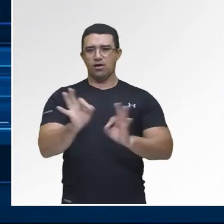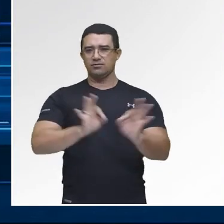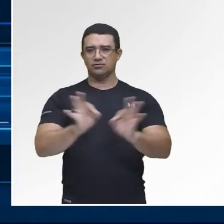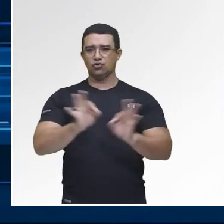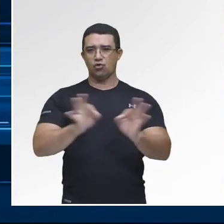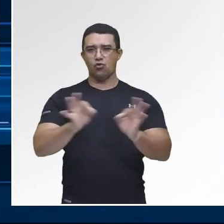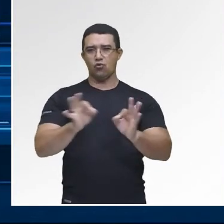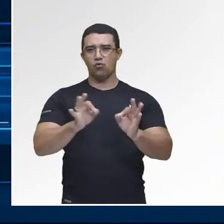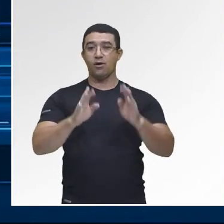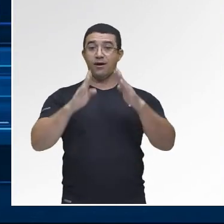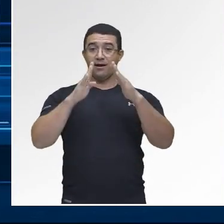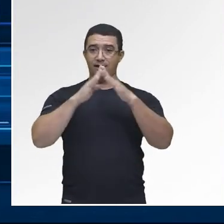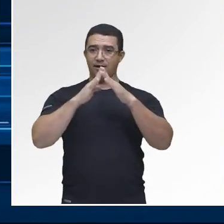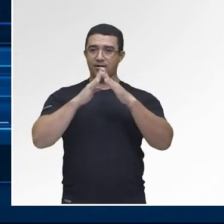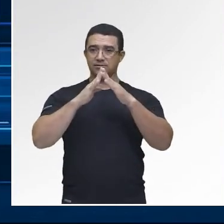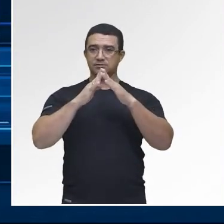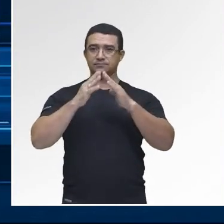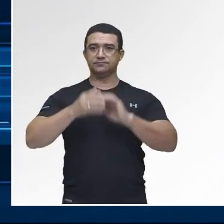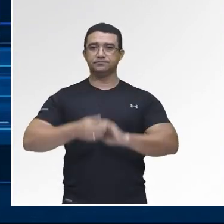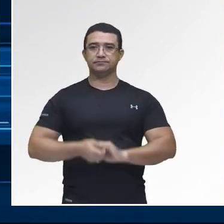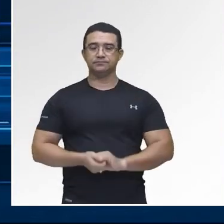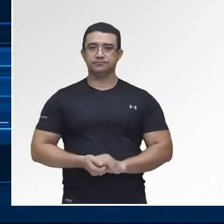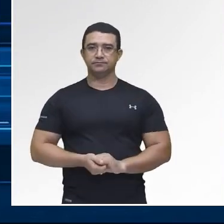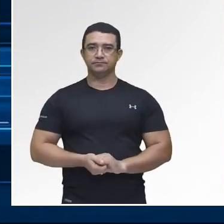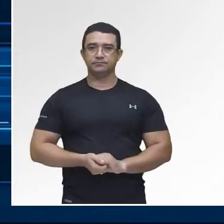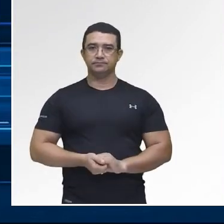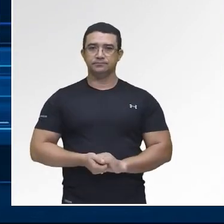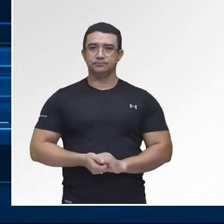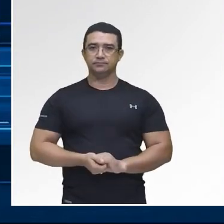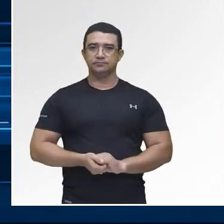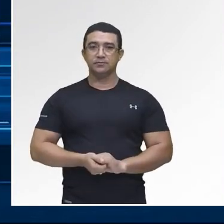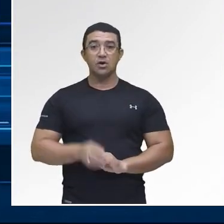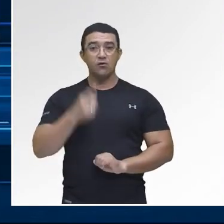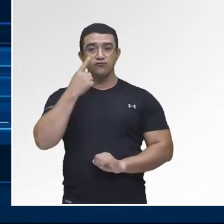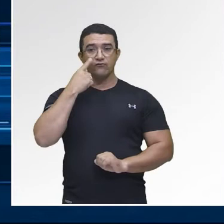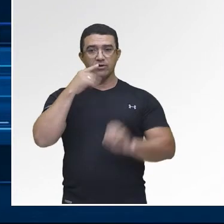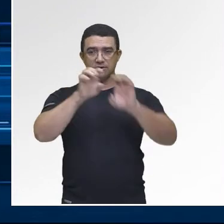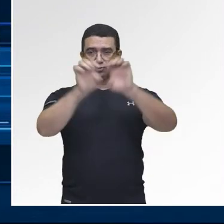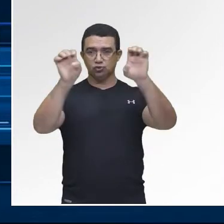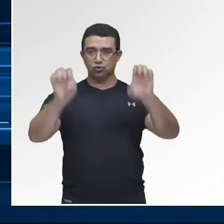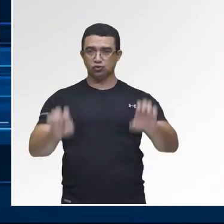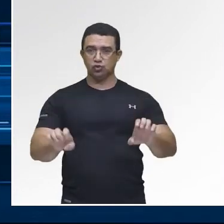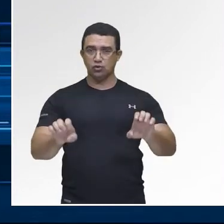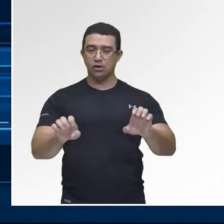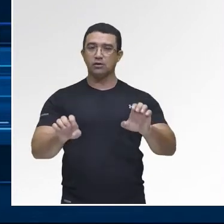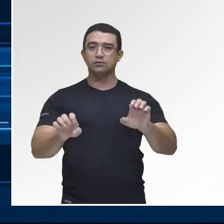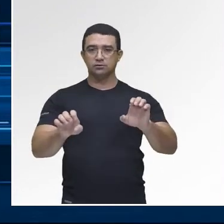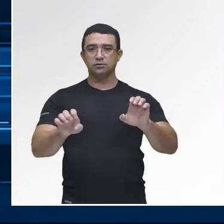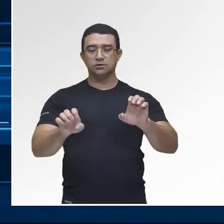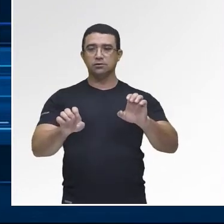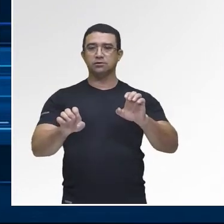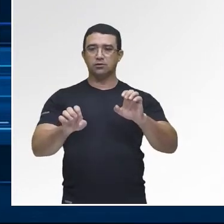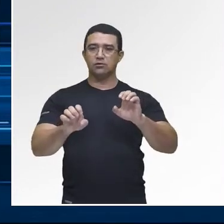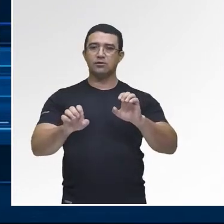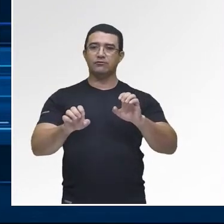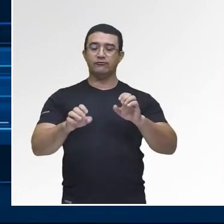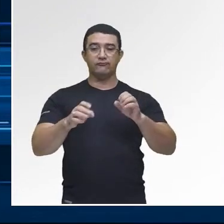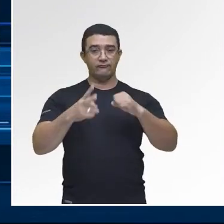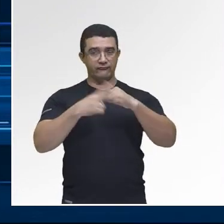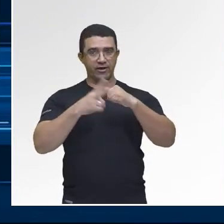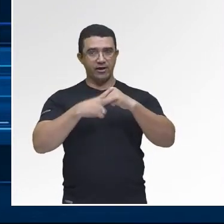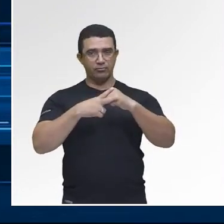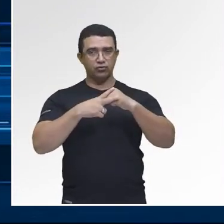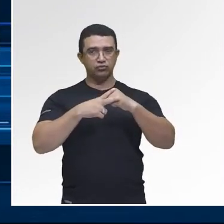She has not organized the house. Chama atenção aqui para a estrutura. verbo auxiliar, né? O verbo que